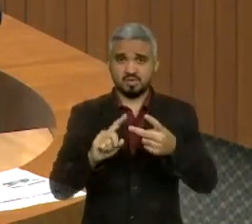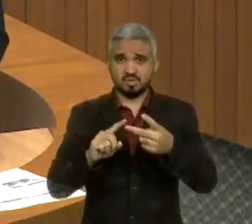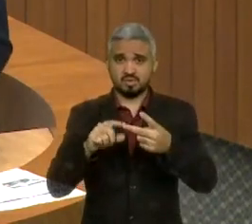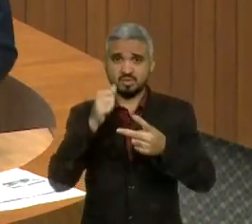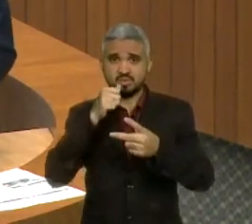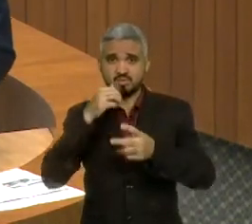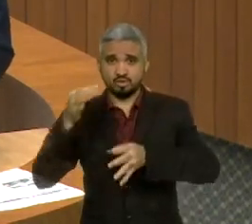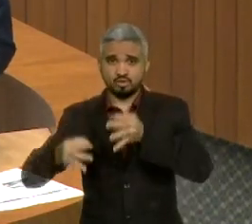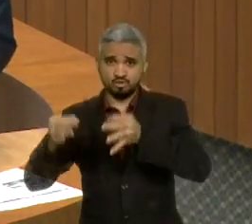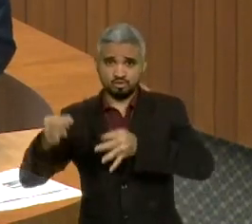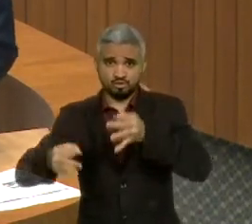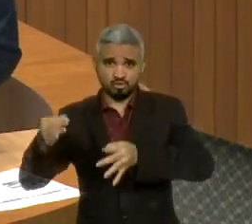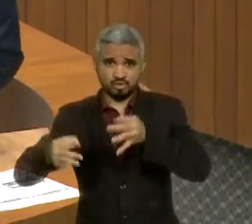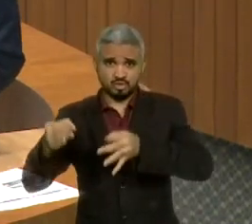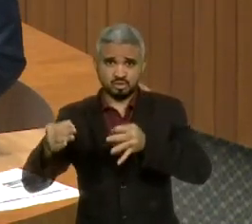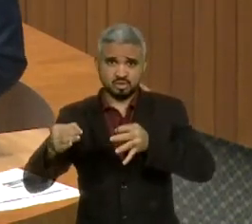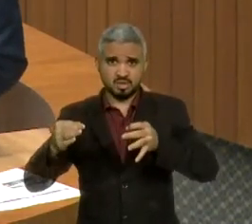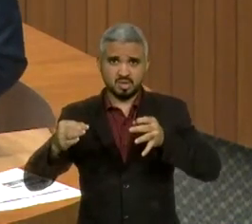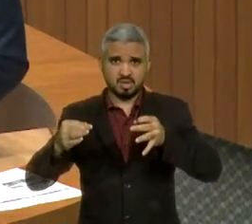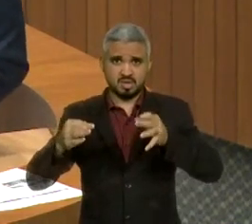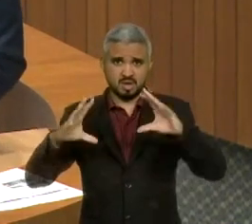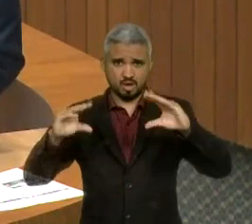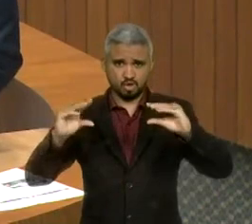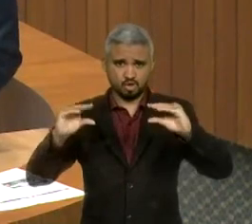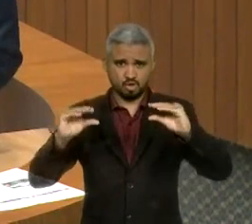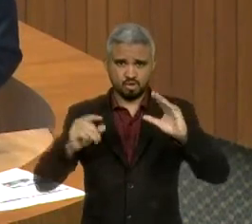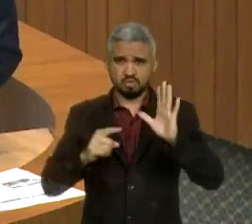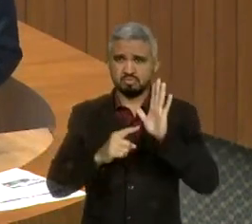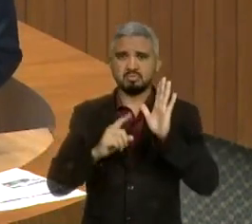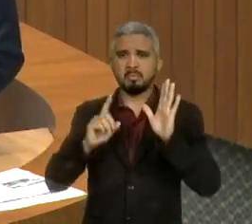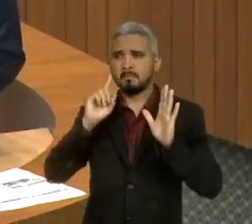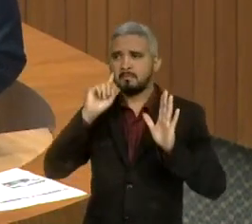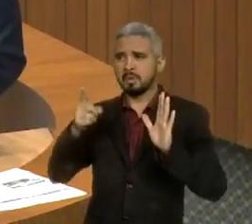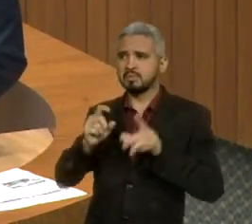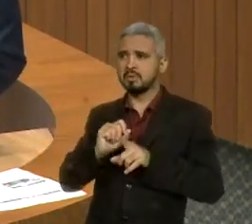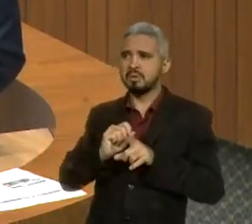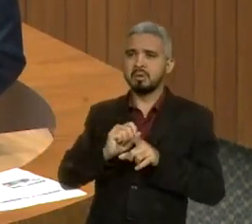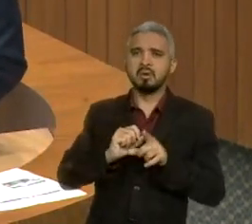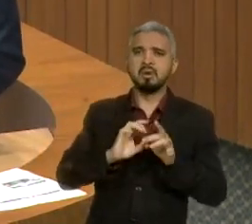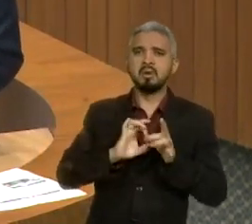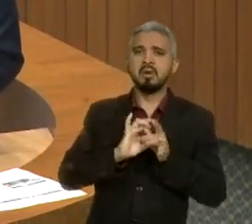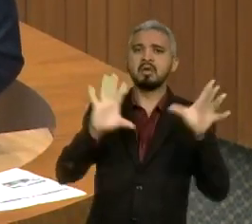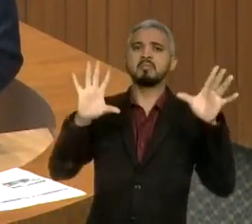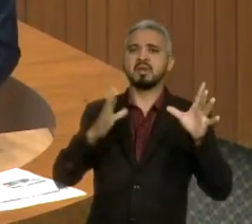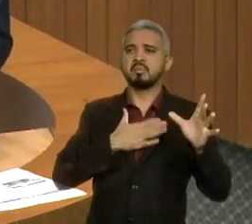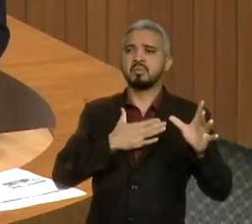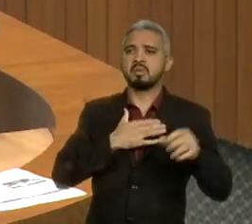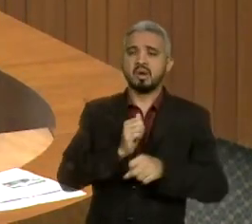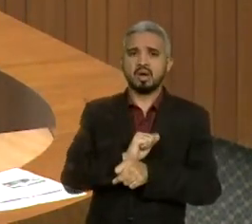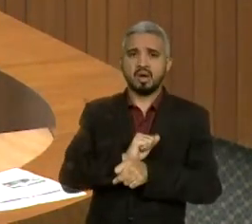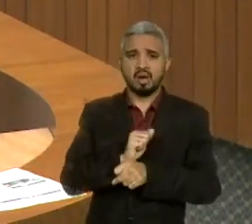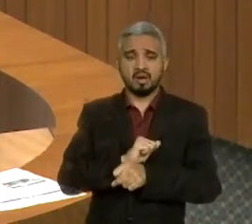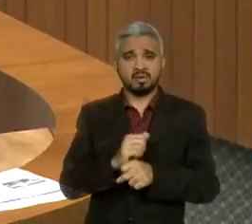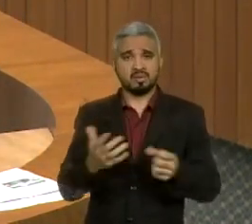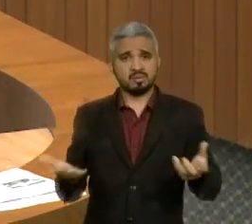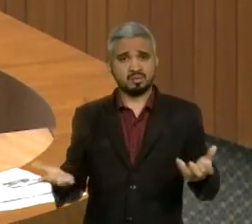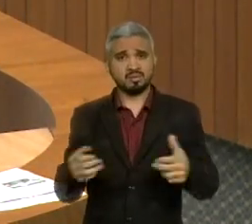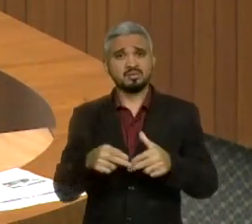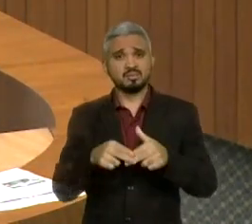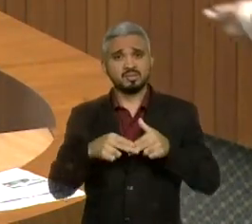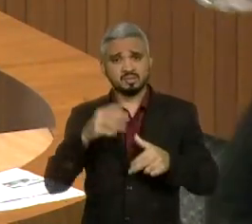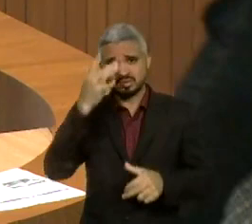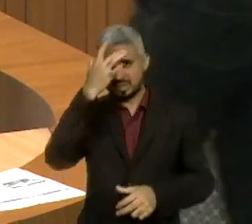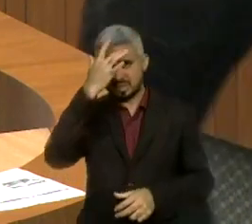dando carteirada à noite. Então, assim, é o modelo de São Luís. Quem tem uma condição financeira aí, busca logo